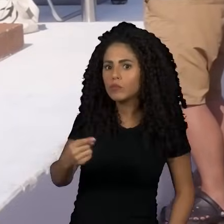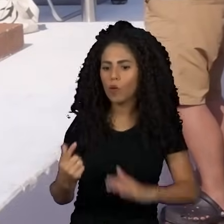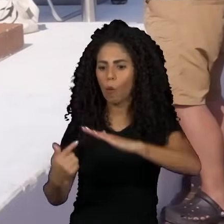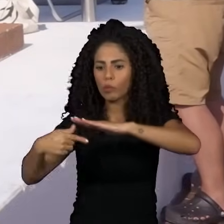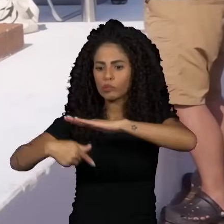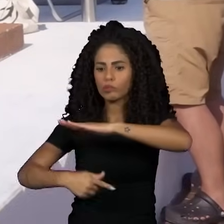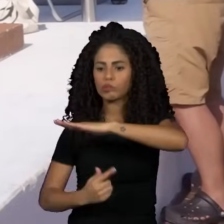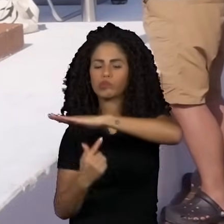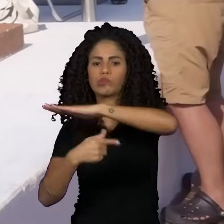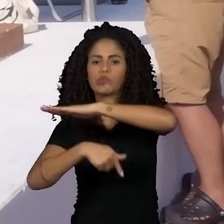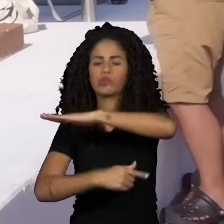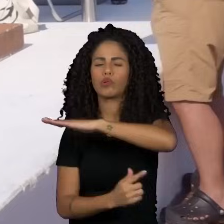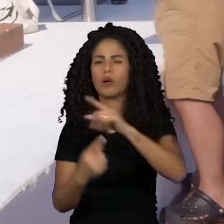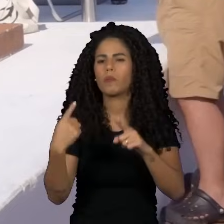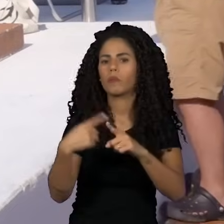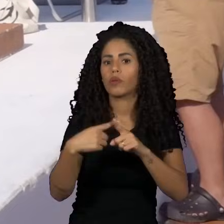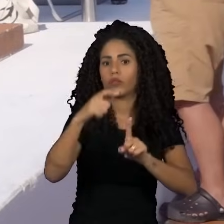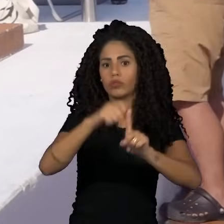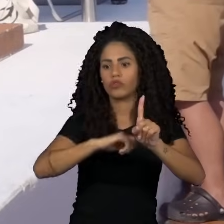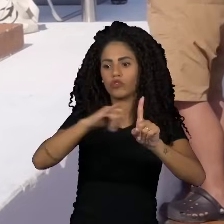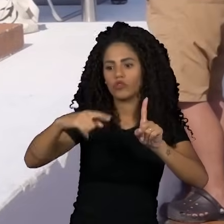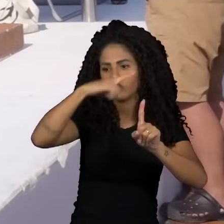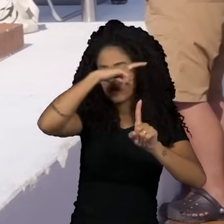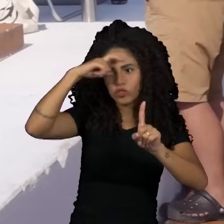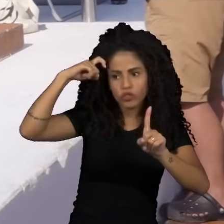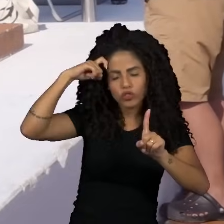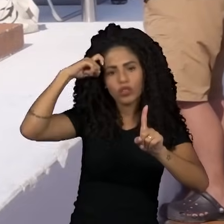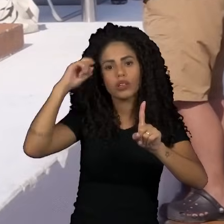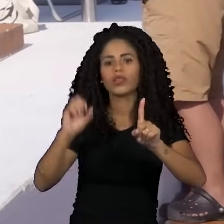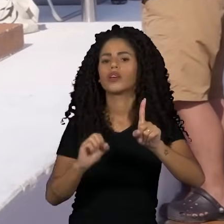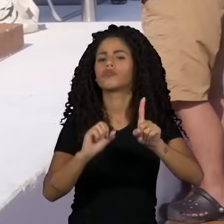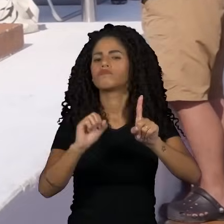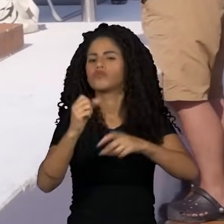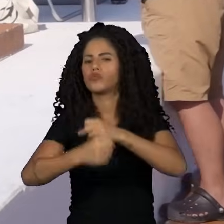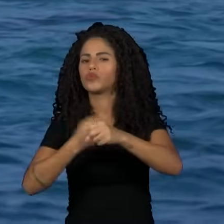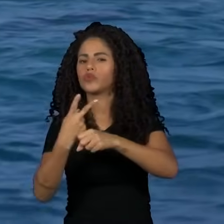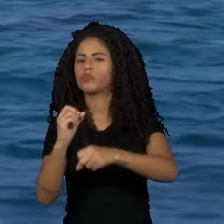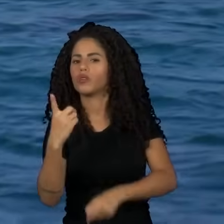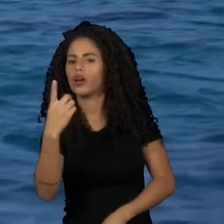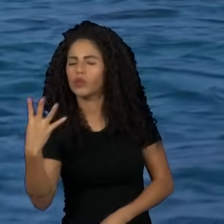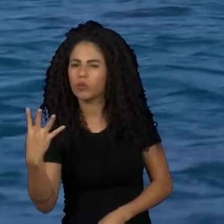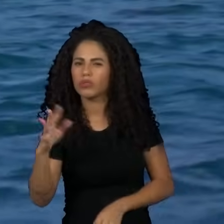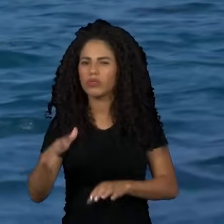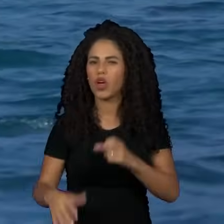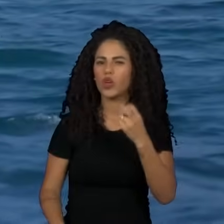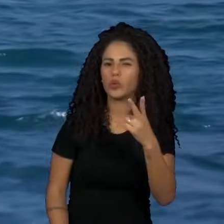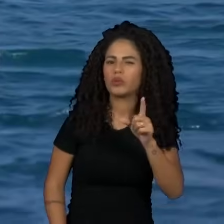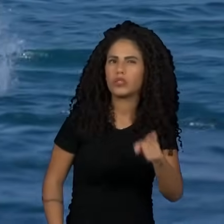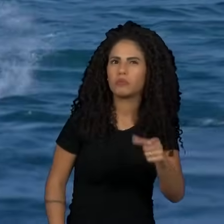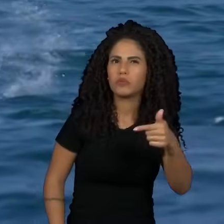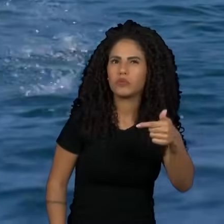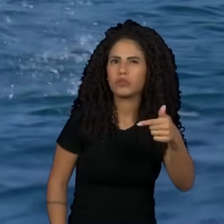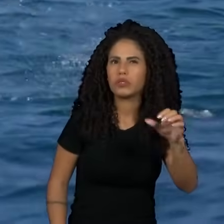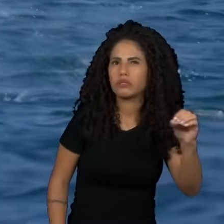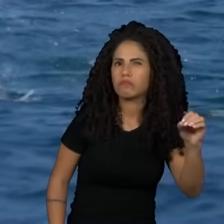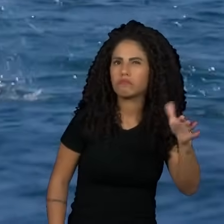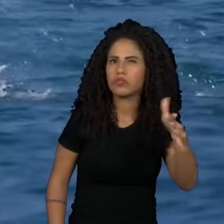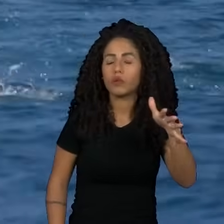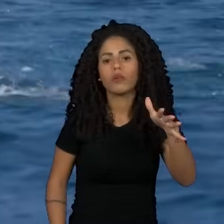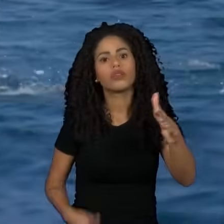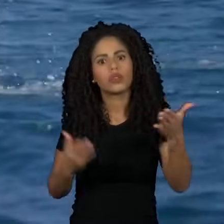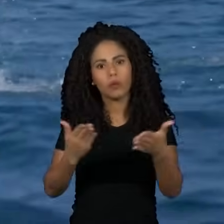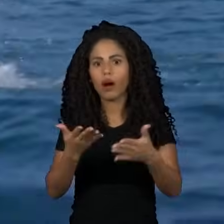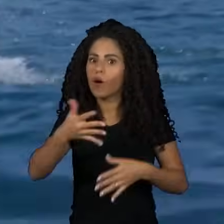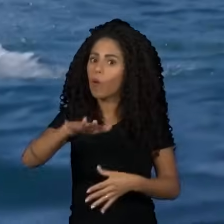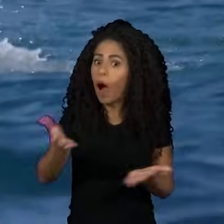porque em janeiro de 2014 a gente conseguiu contar simultaneamente lá na Baía dos Golfinhos 2.719 golfinhos. Então a gente